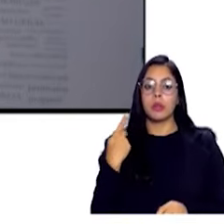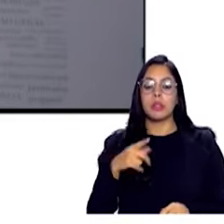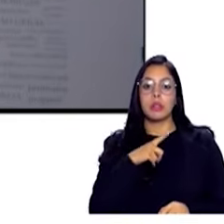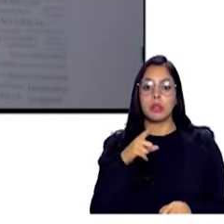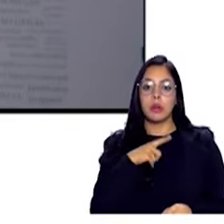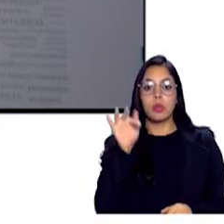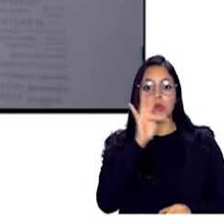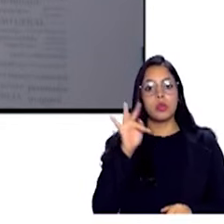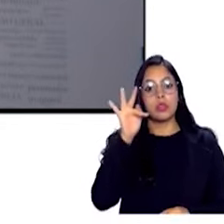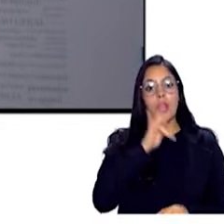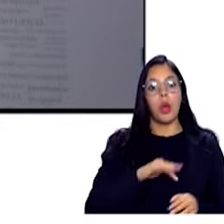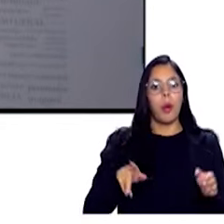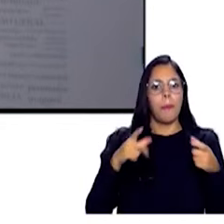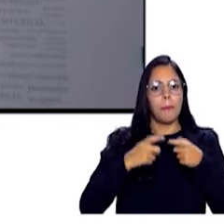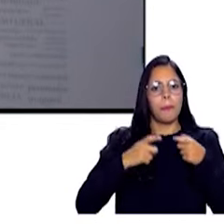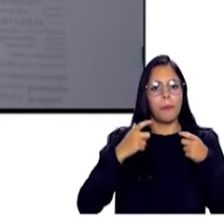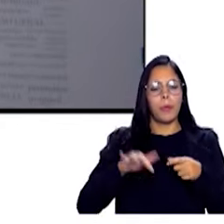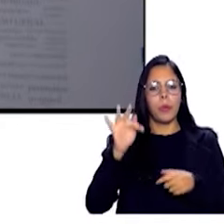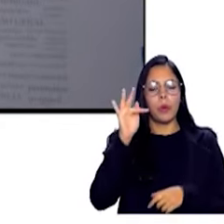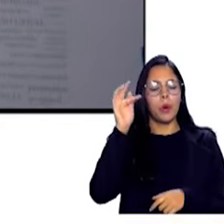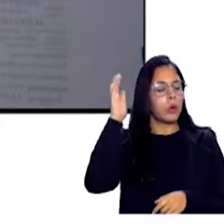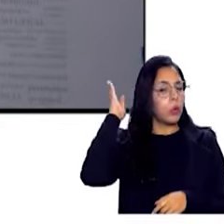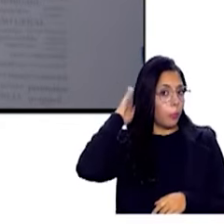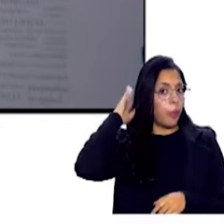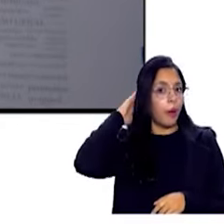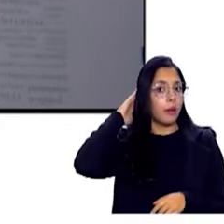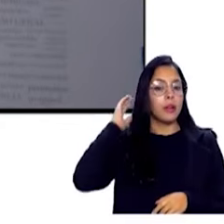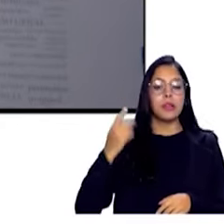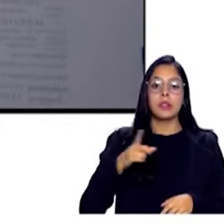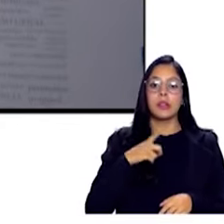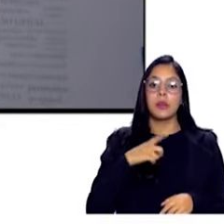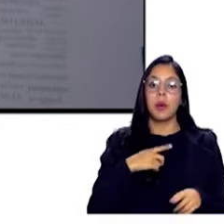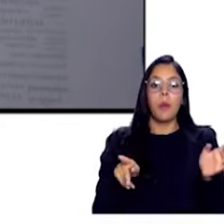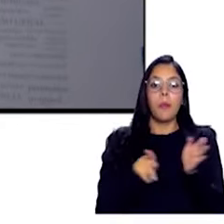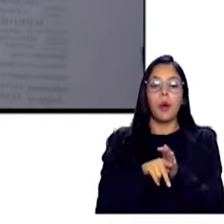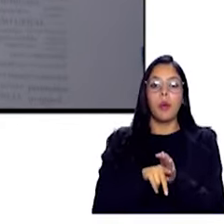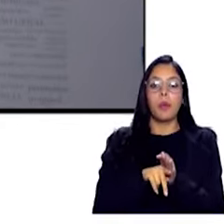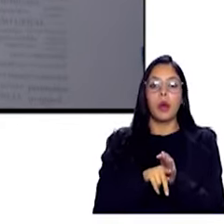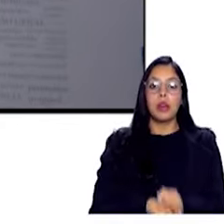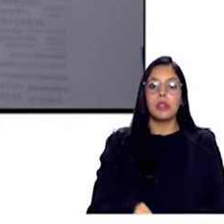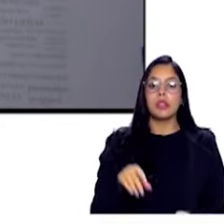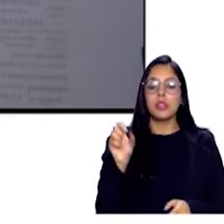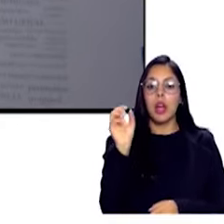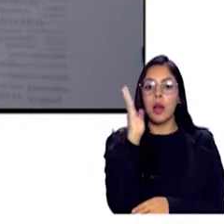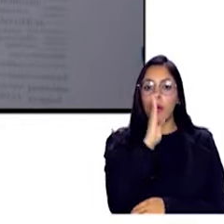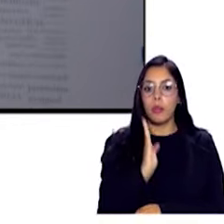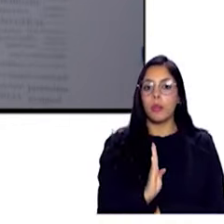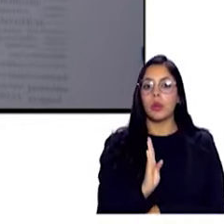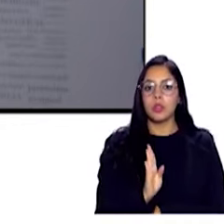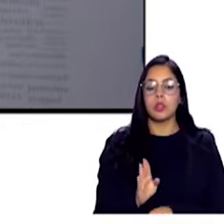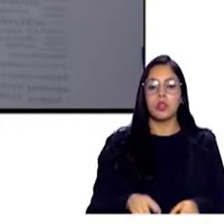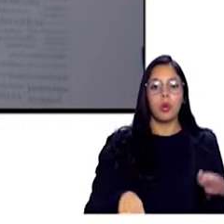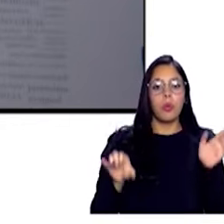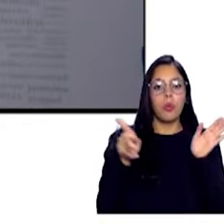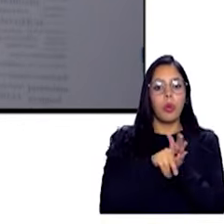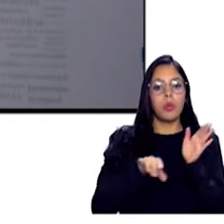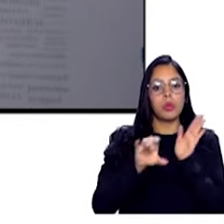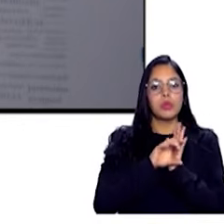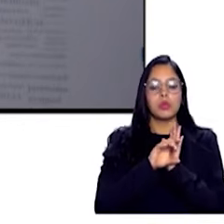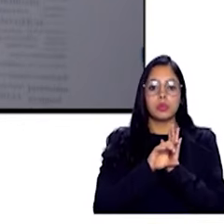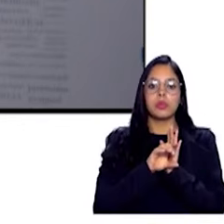Federal do Paraná Presidente Associação Brasileira processual constitucional membro